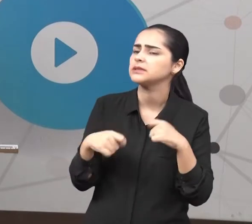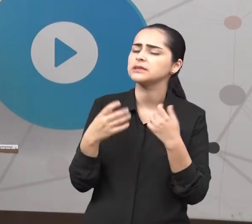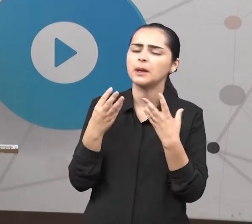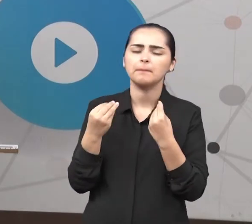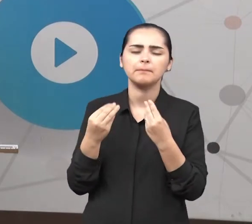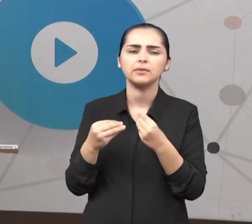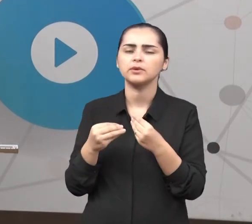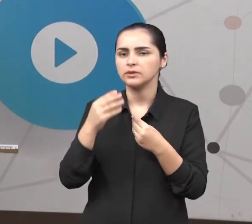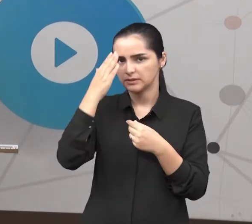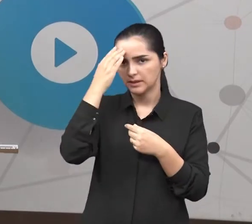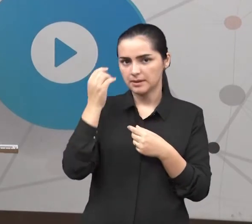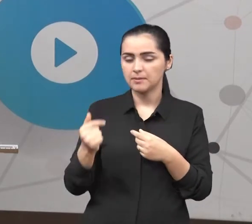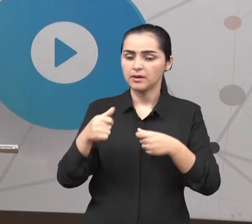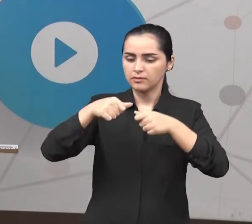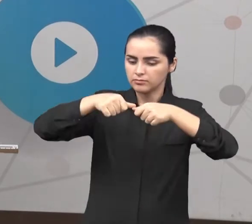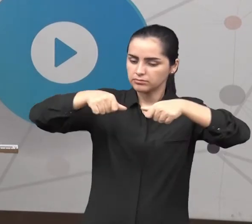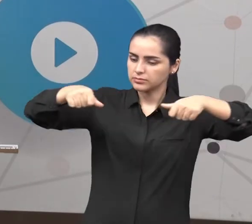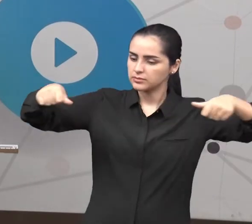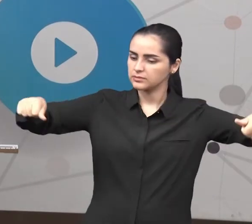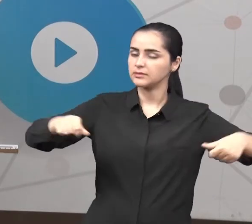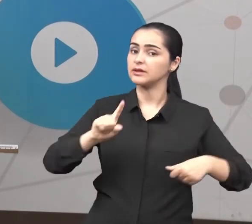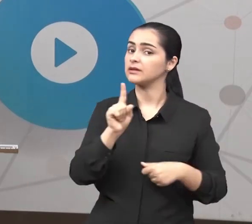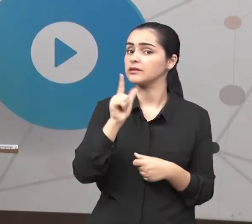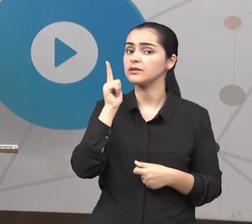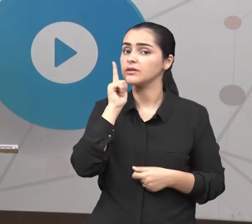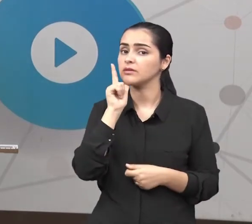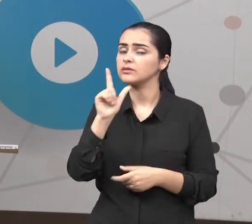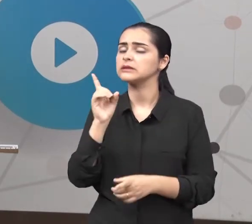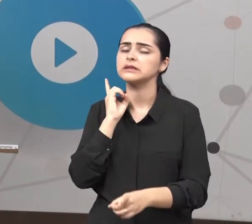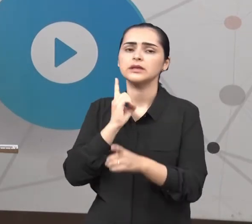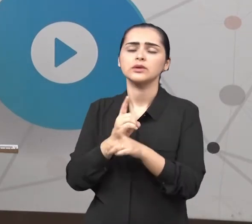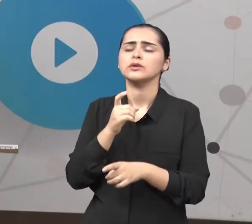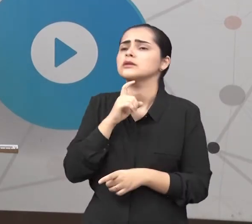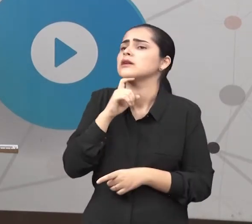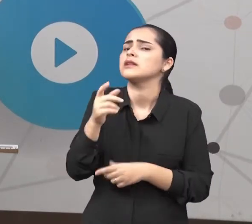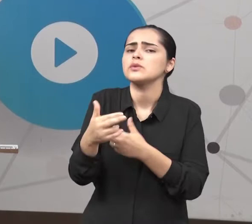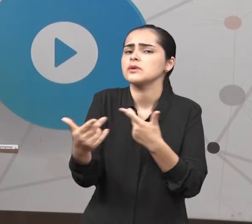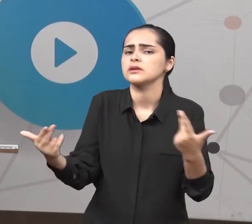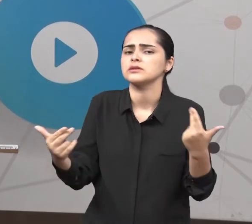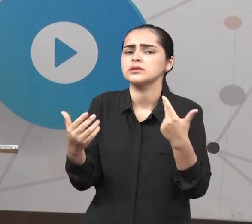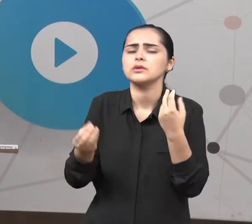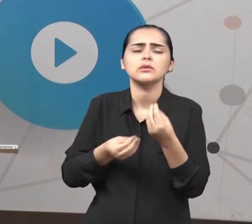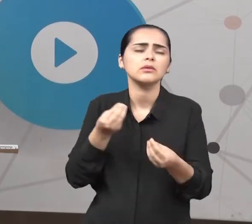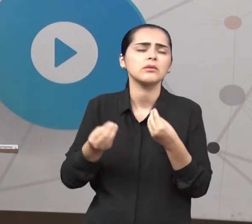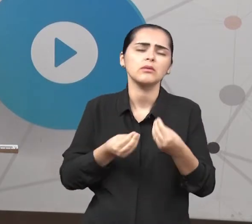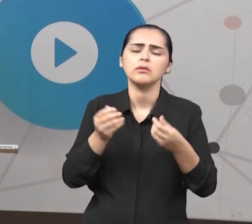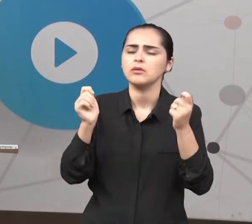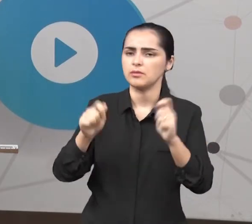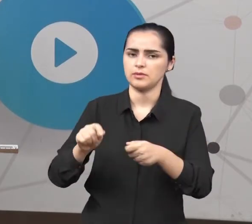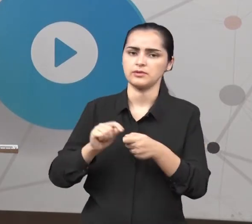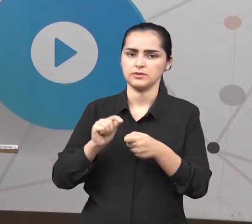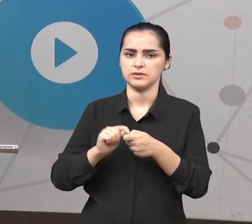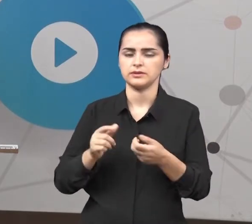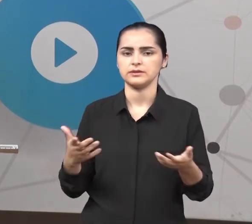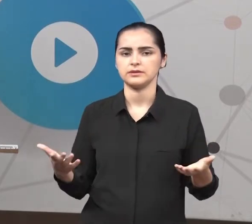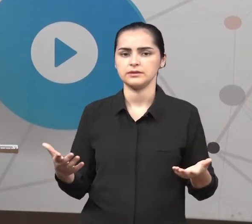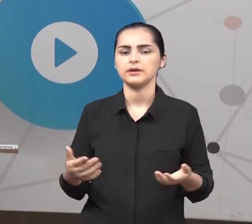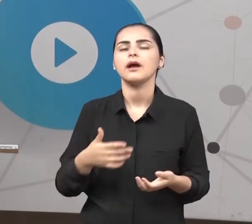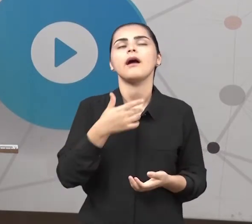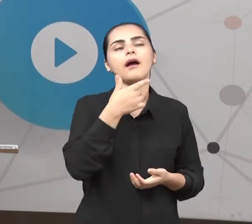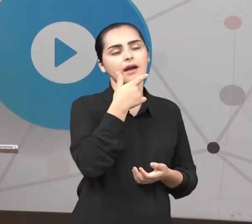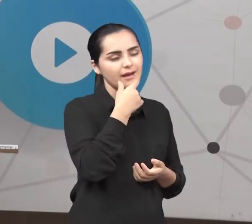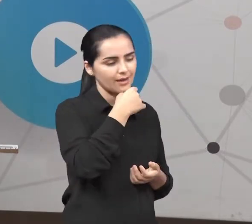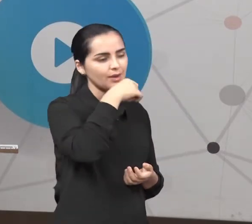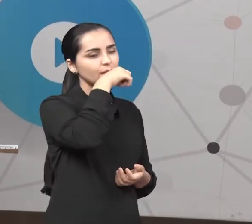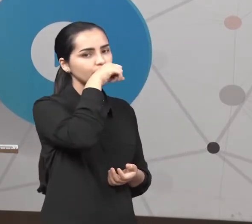medir algo e não conseguir encontrar nenhum desses instrumentos, o que eu posso fazer? O pai